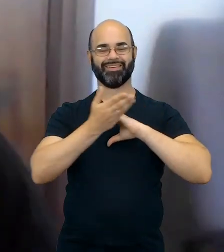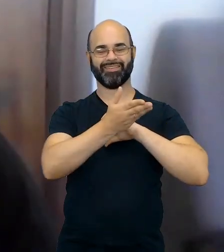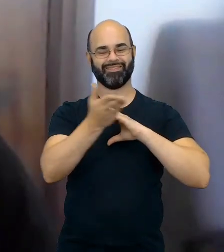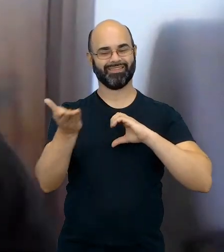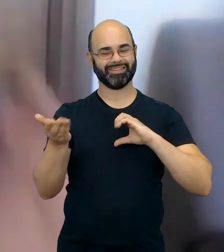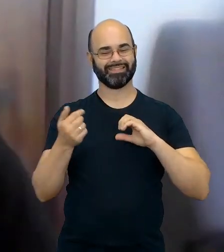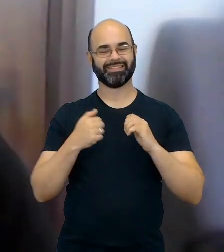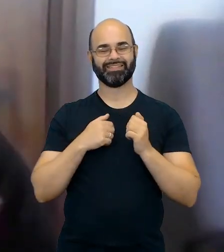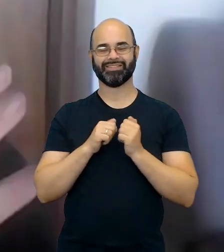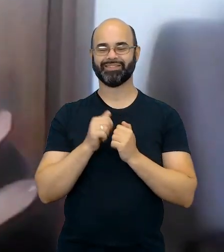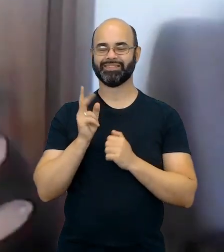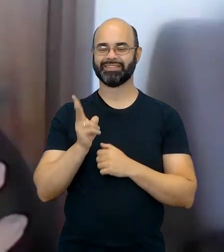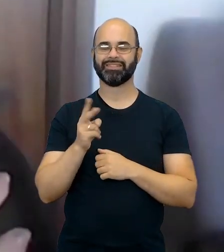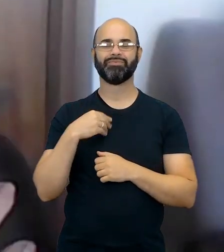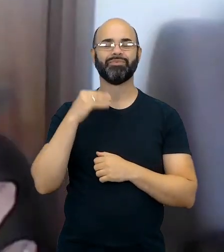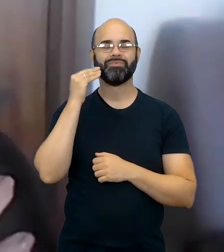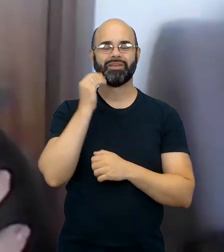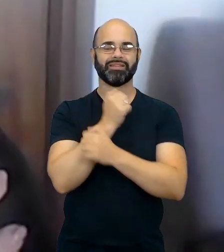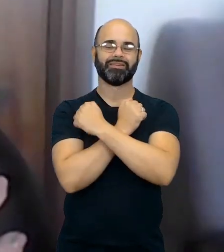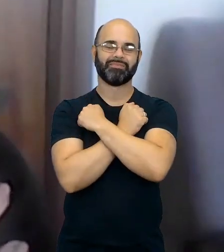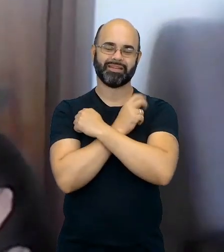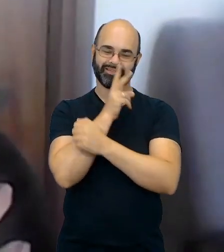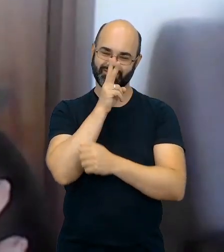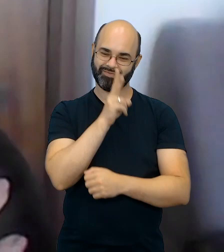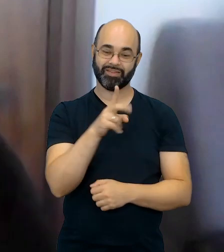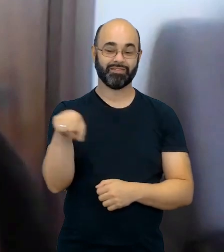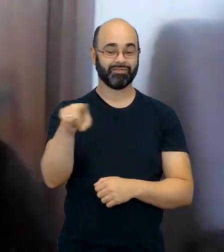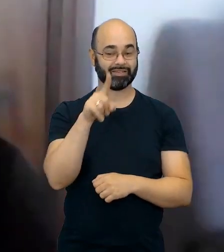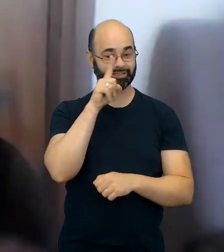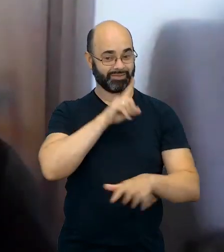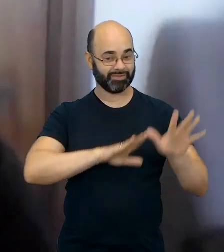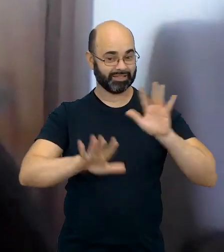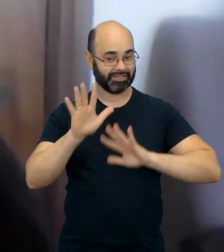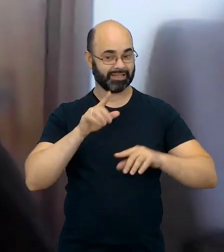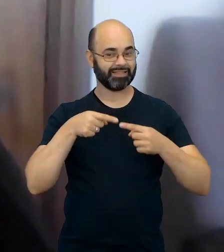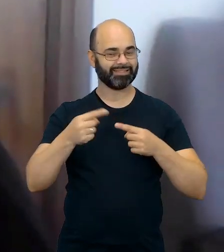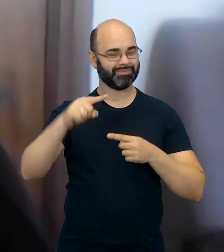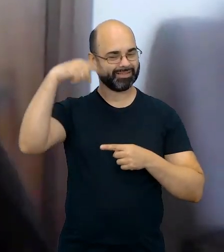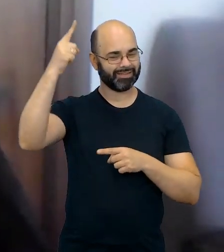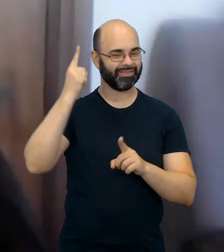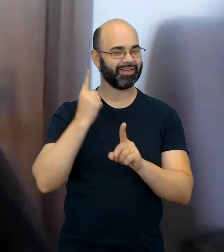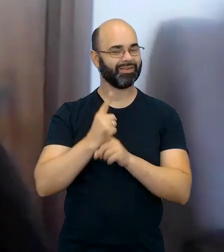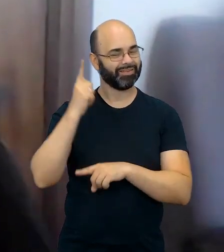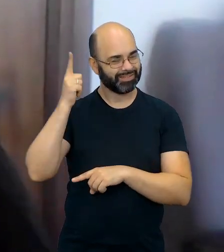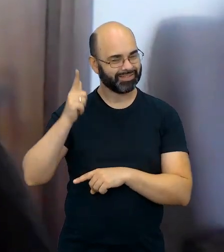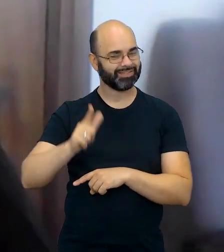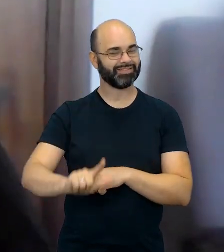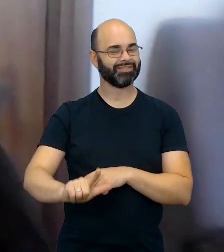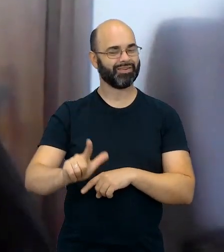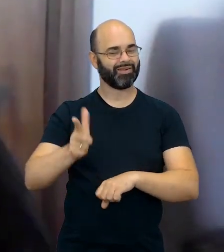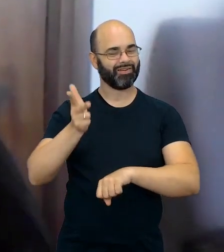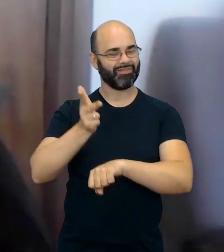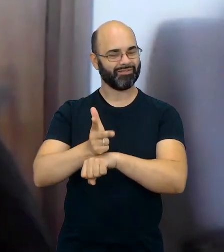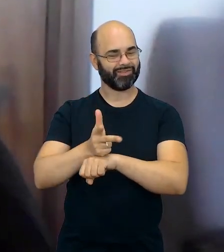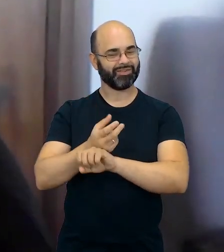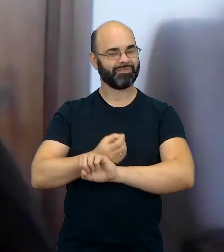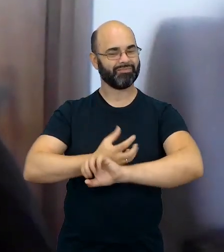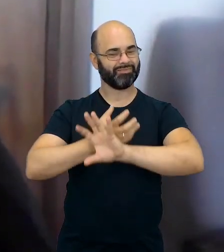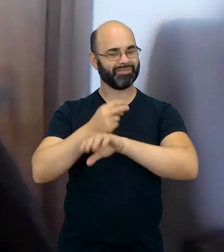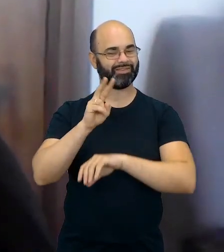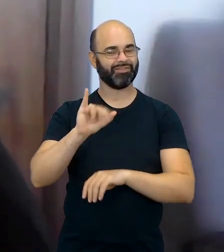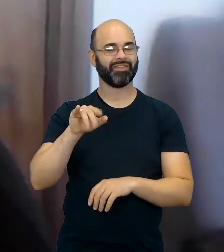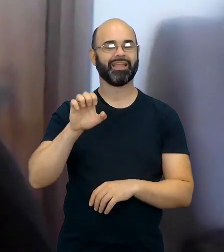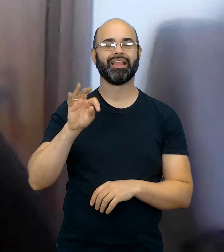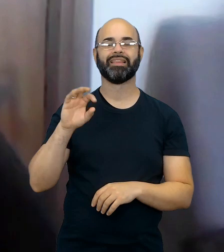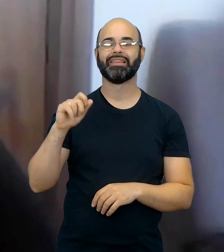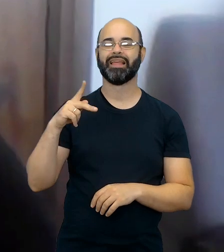vocês. Um grande beijo, um forte abraço, se cuidem e até semana que vem na transmissão de etapa.